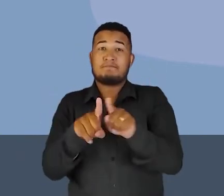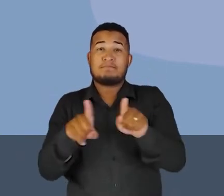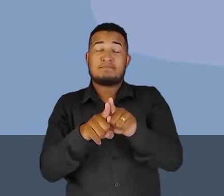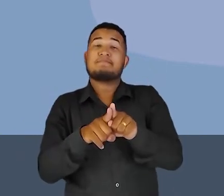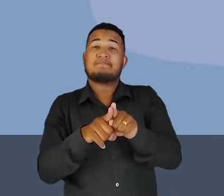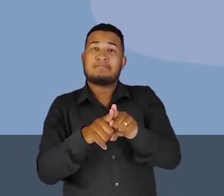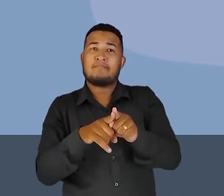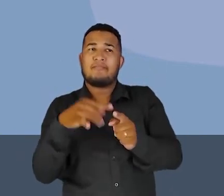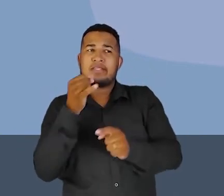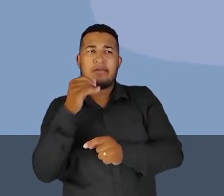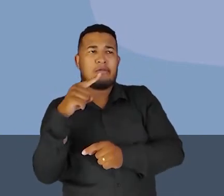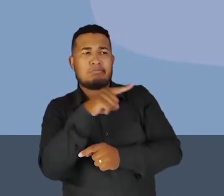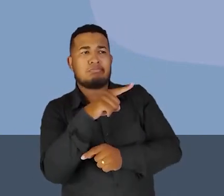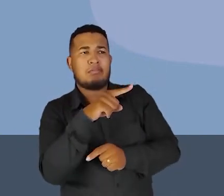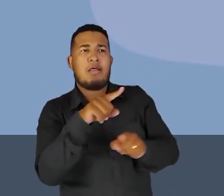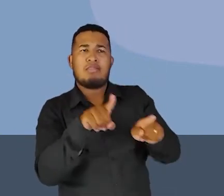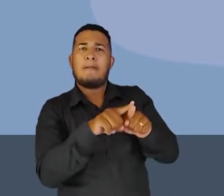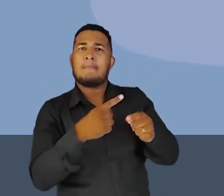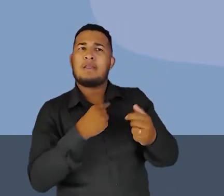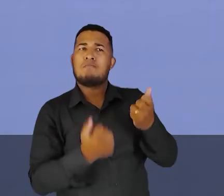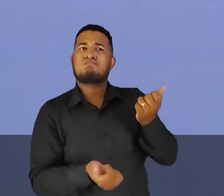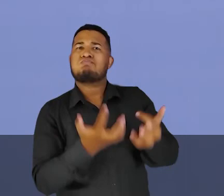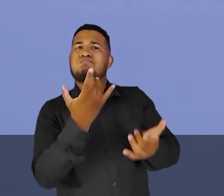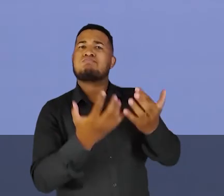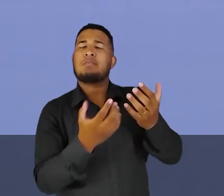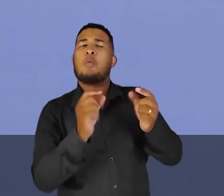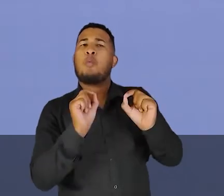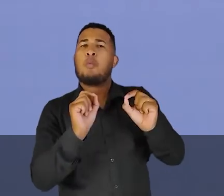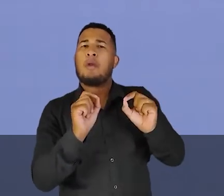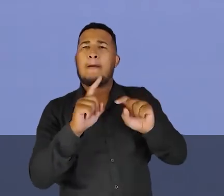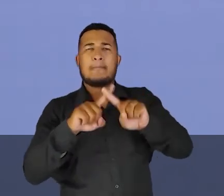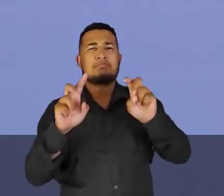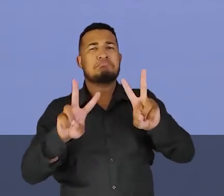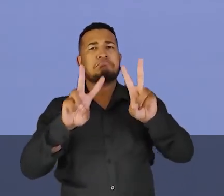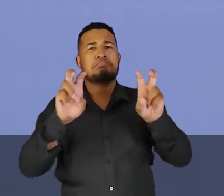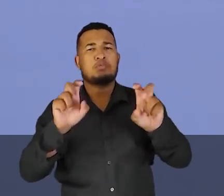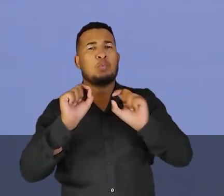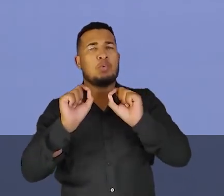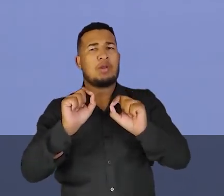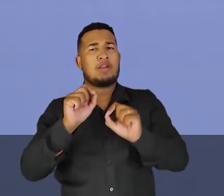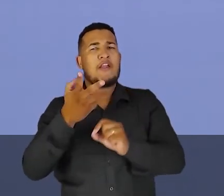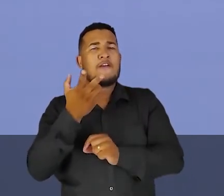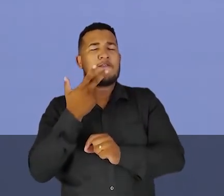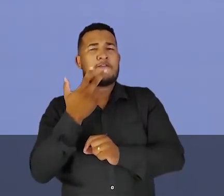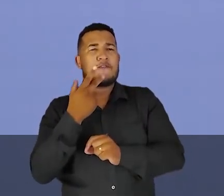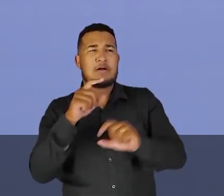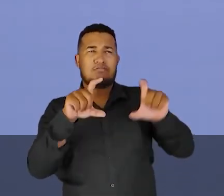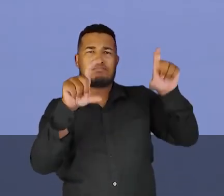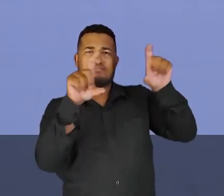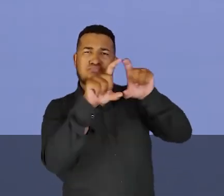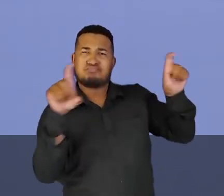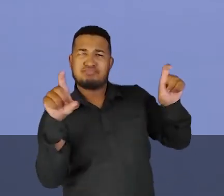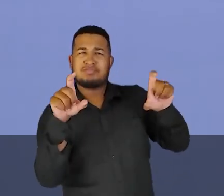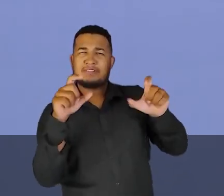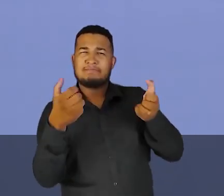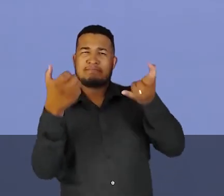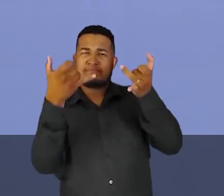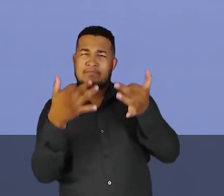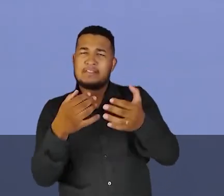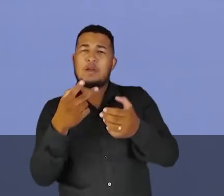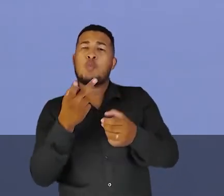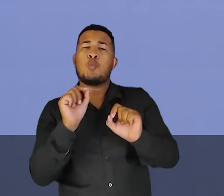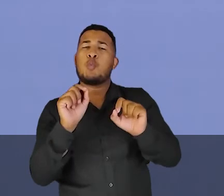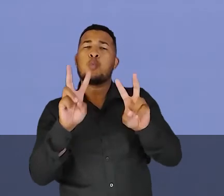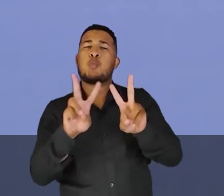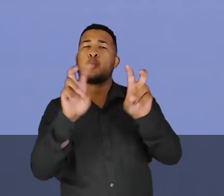pão também causa efeito estufa. Olha aqui para mim. De quem é que essa tirinha, ela tá querendo falar de